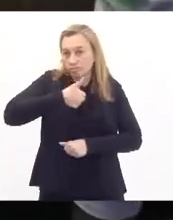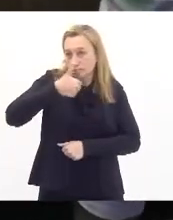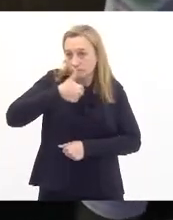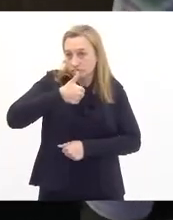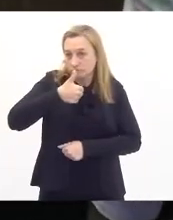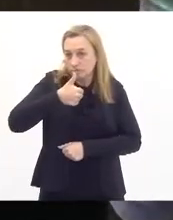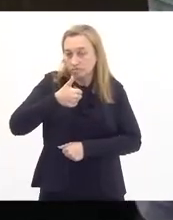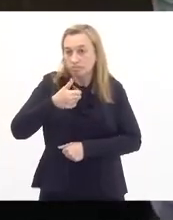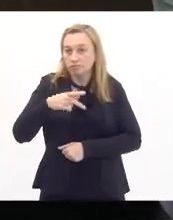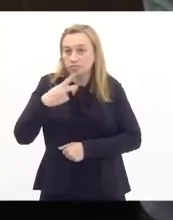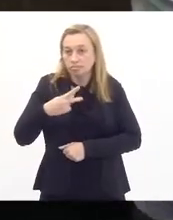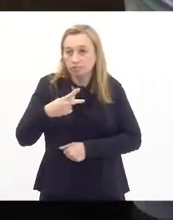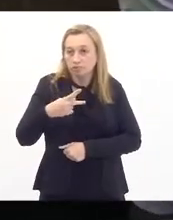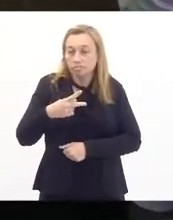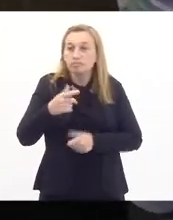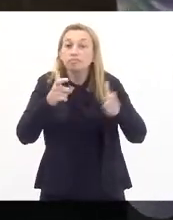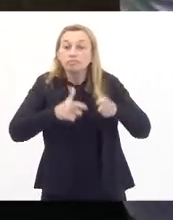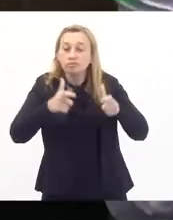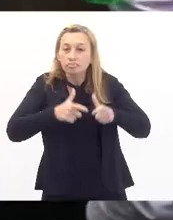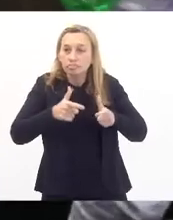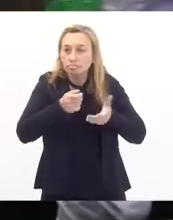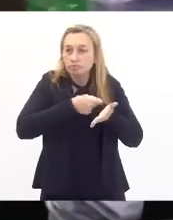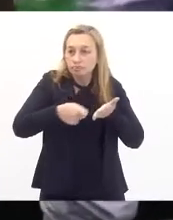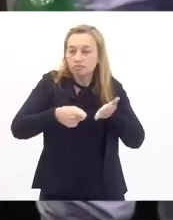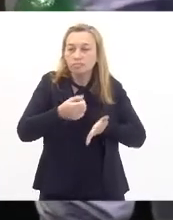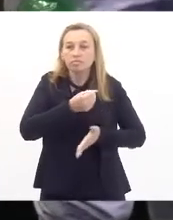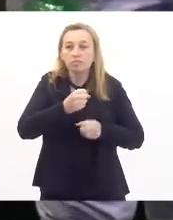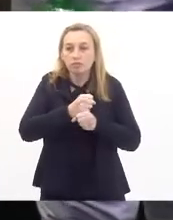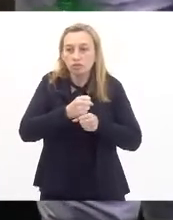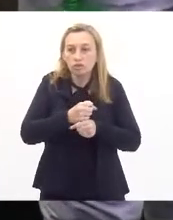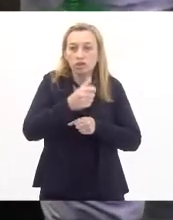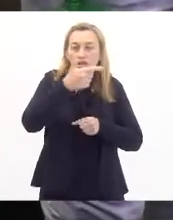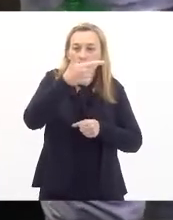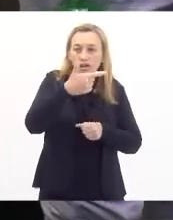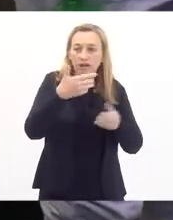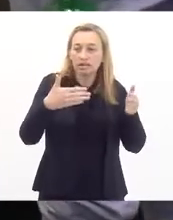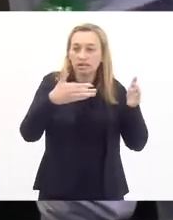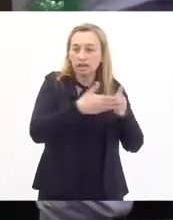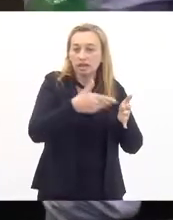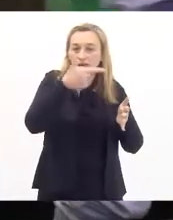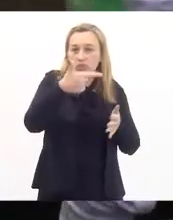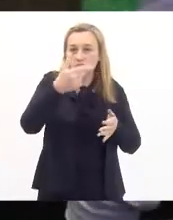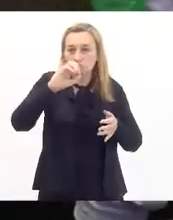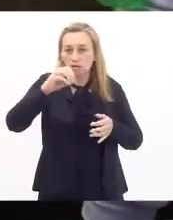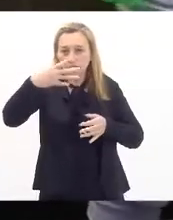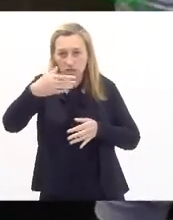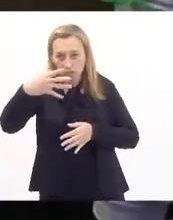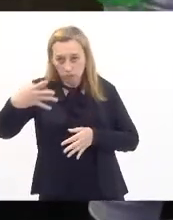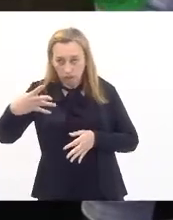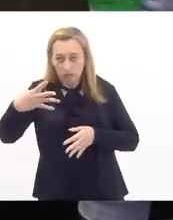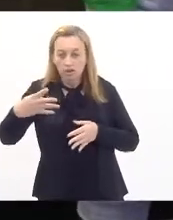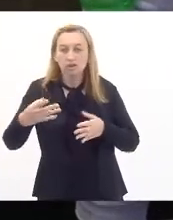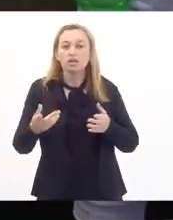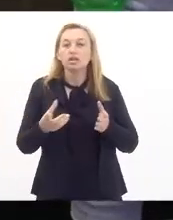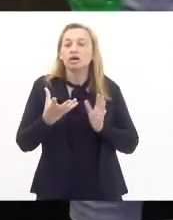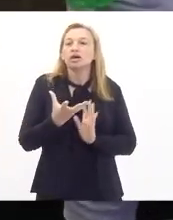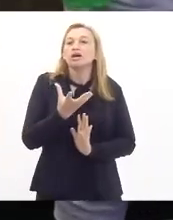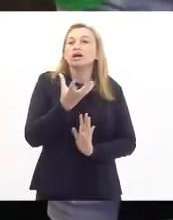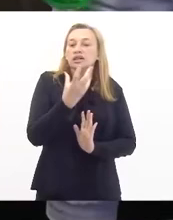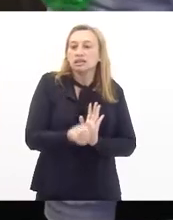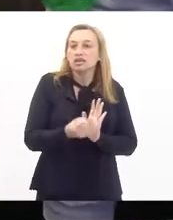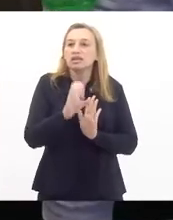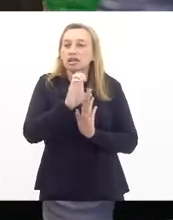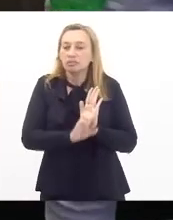1º que Dirá Aonde está escrito o ano é até 2024 Então passou a ler favorável à emenda